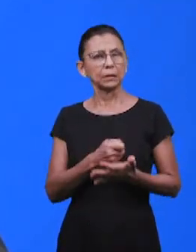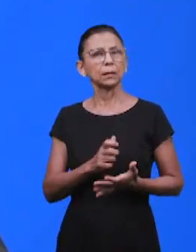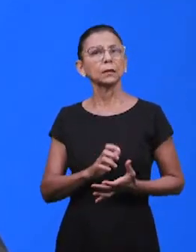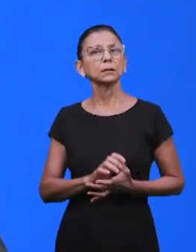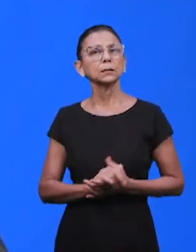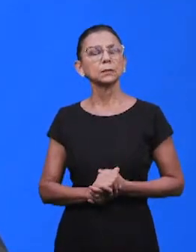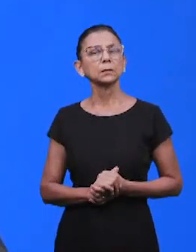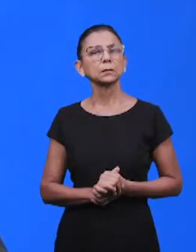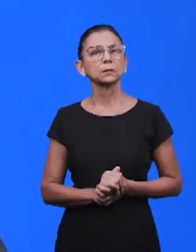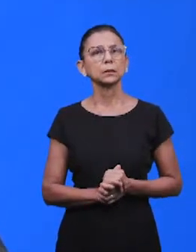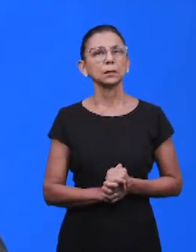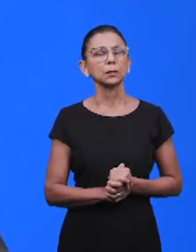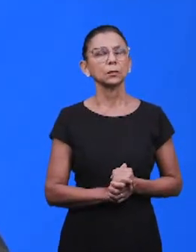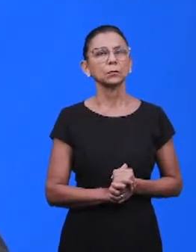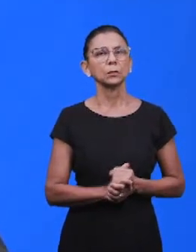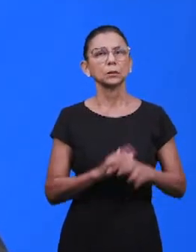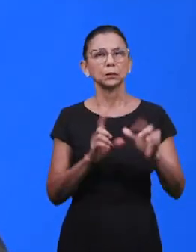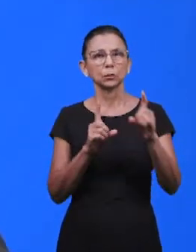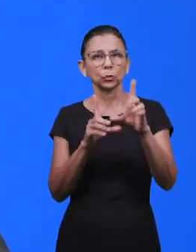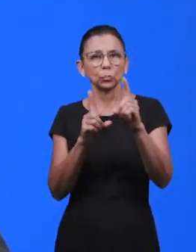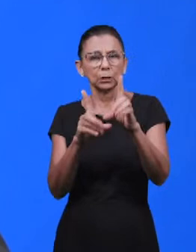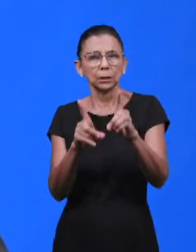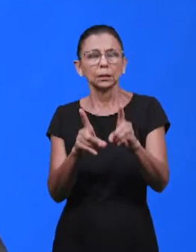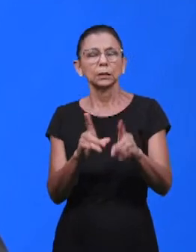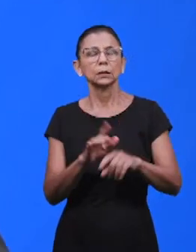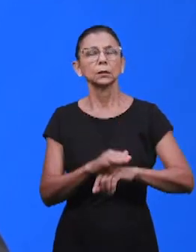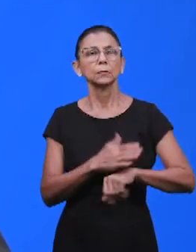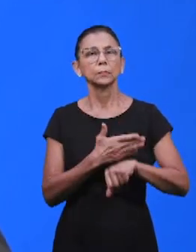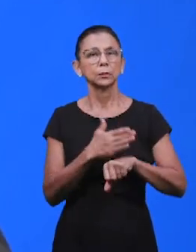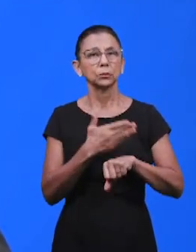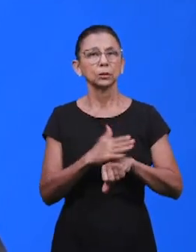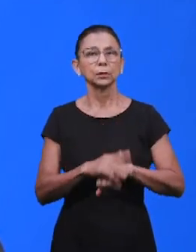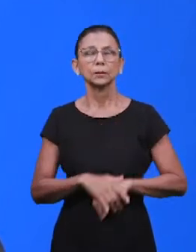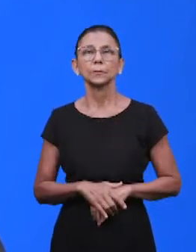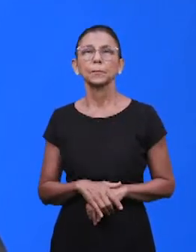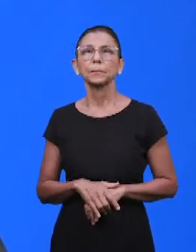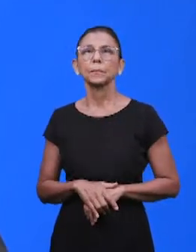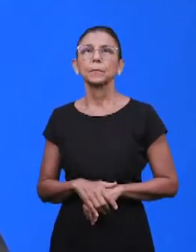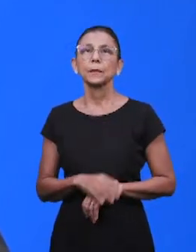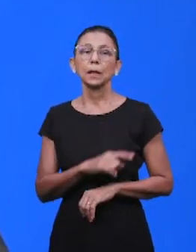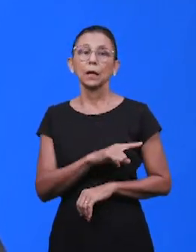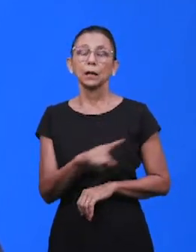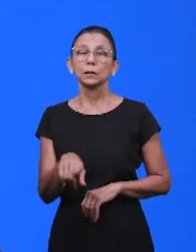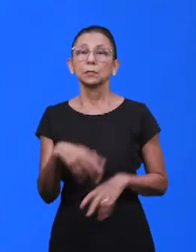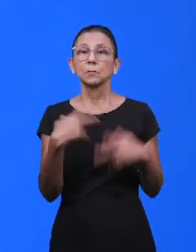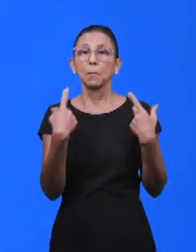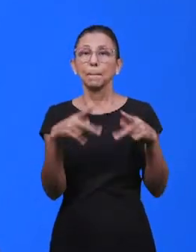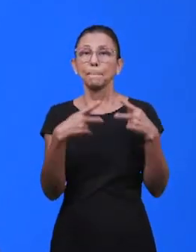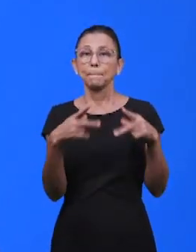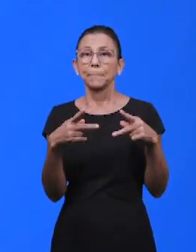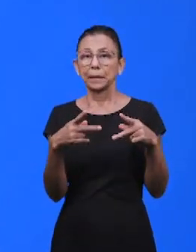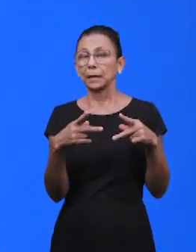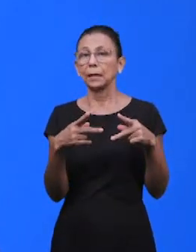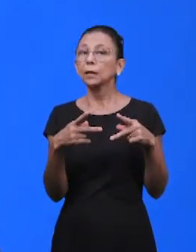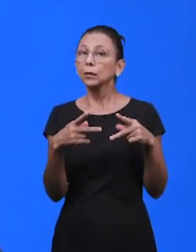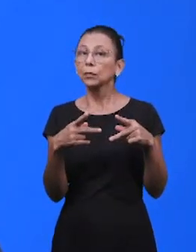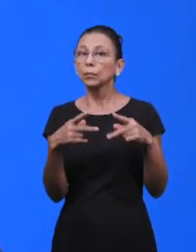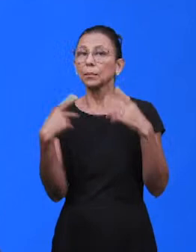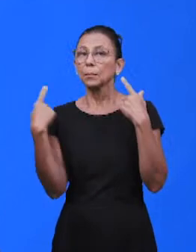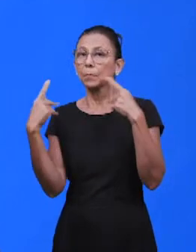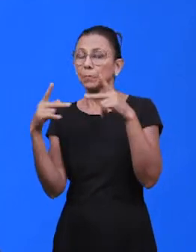palavra, guardar a doutrina, mas não guardam. Outra coisa é que eles também não pregam, o resultado, o que eles pregam é